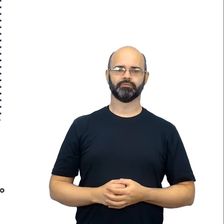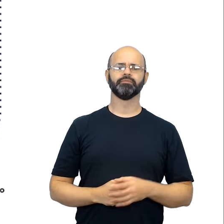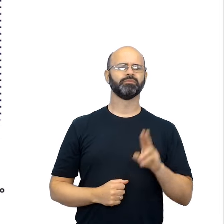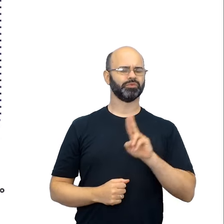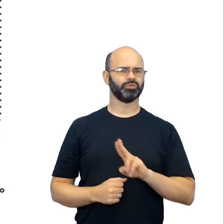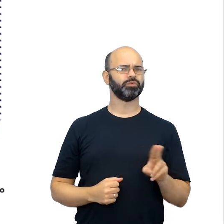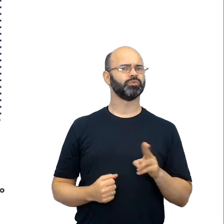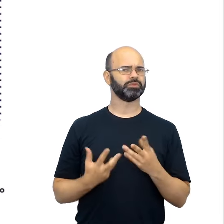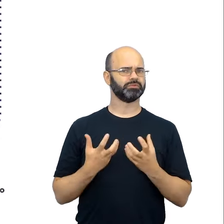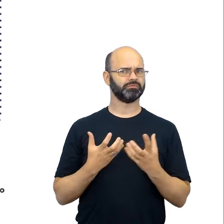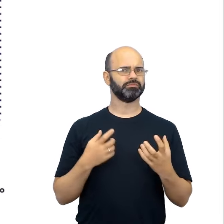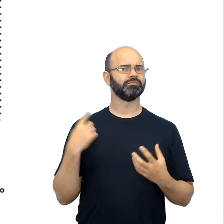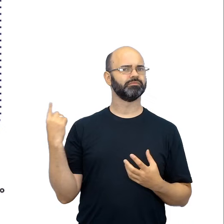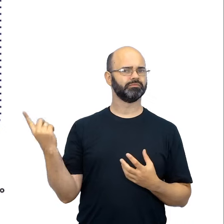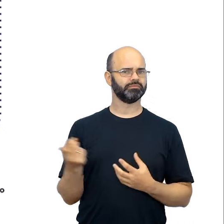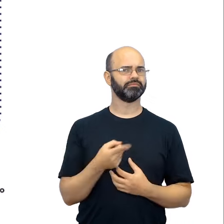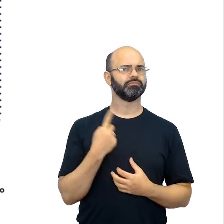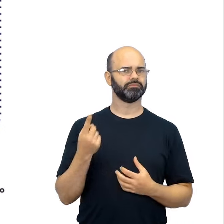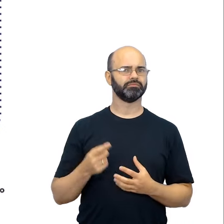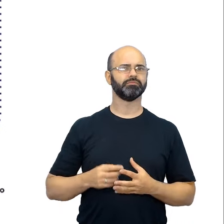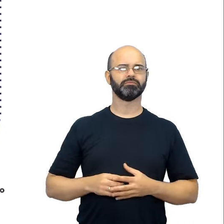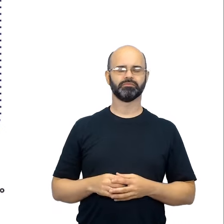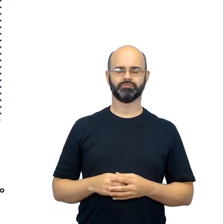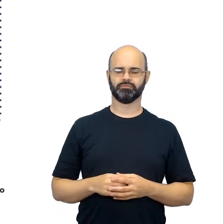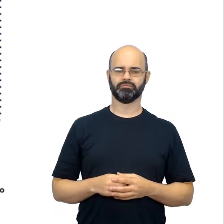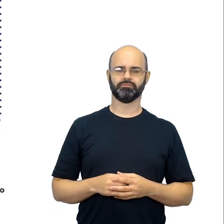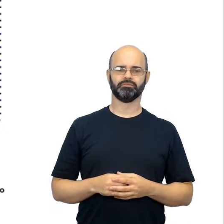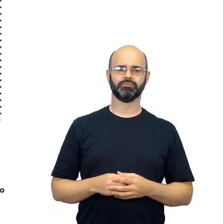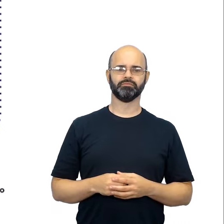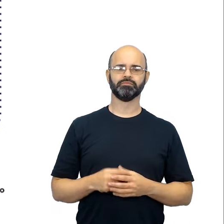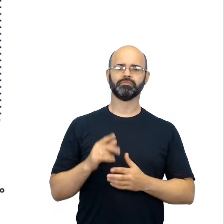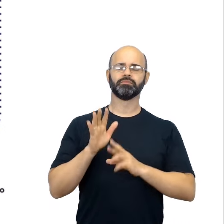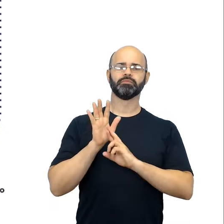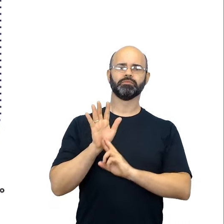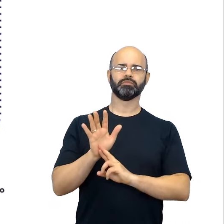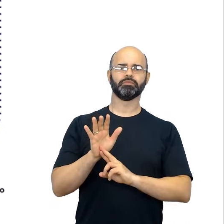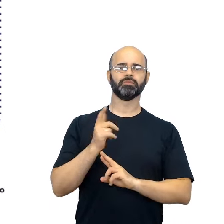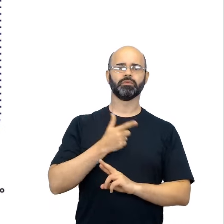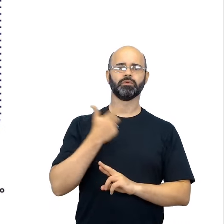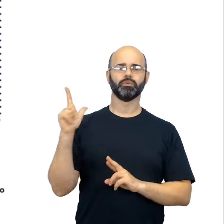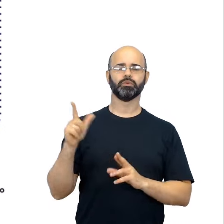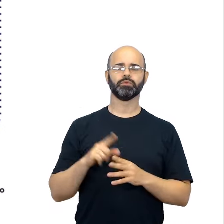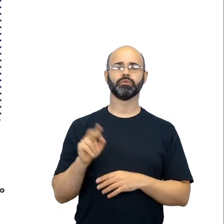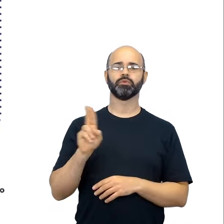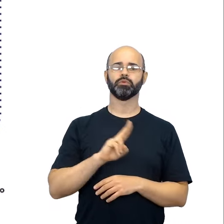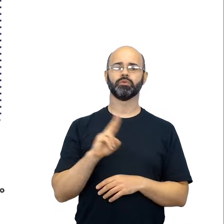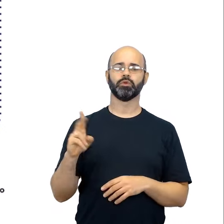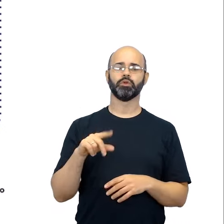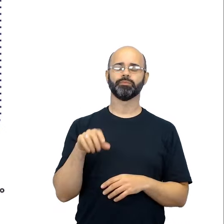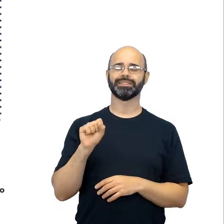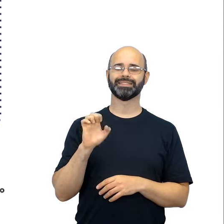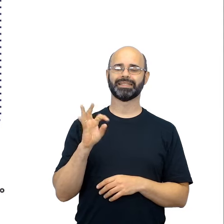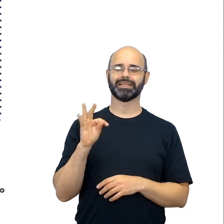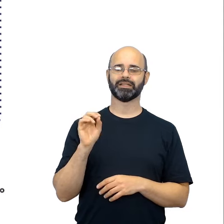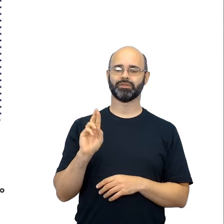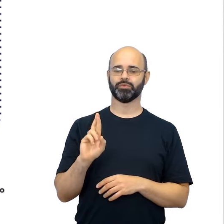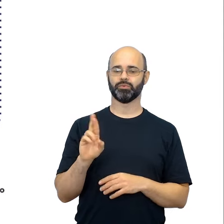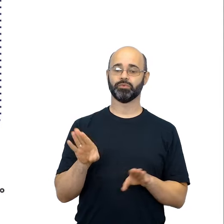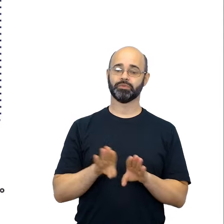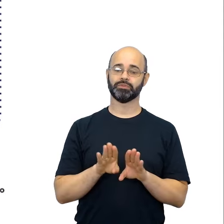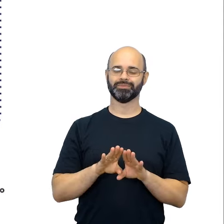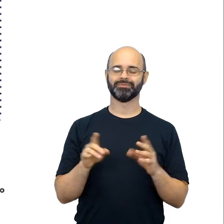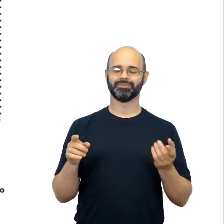muito comum aí em diferentes situações, em diferentes representações, o gráfico chamado de setor, também conhecido como